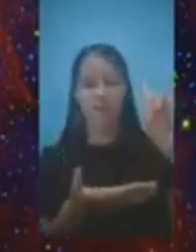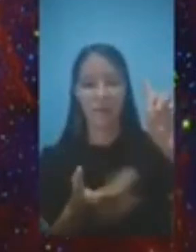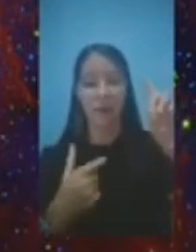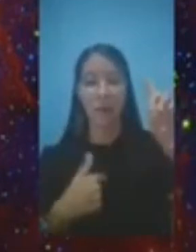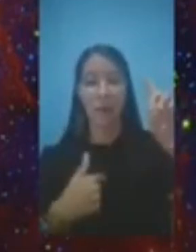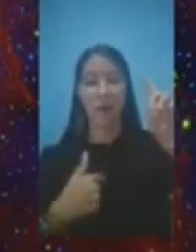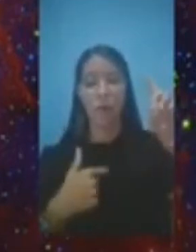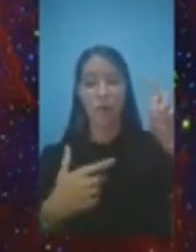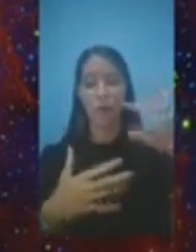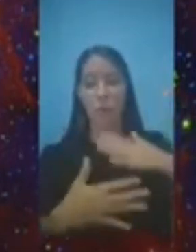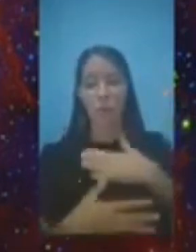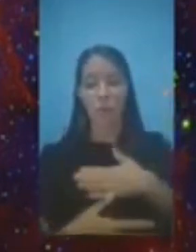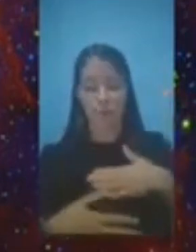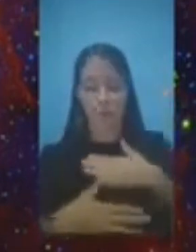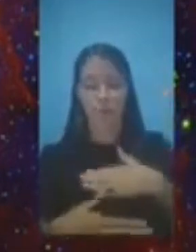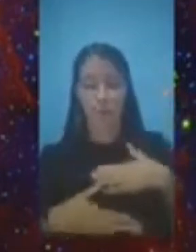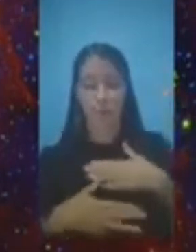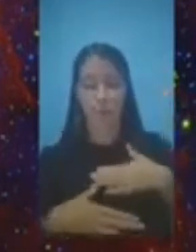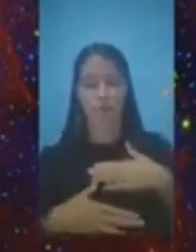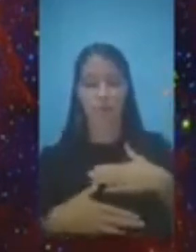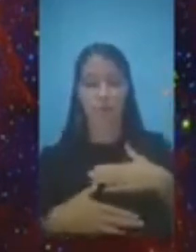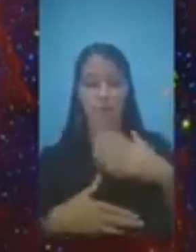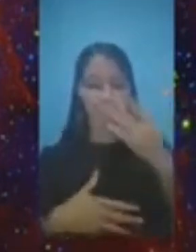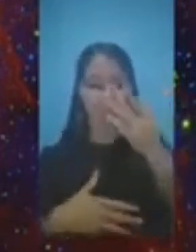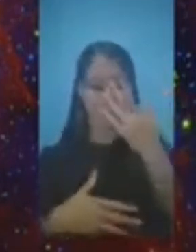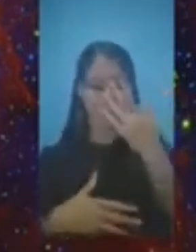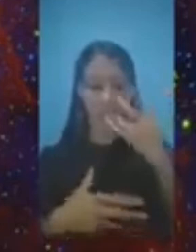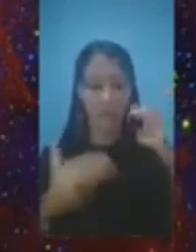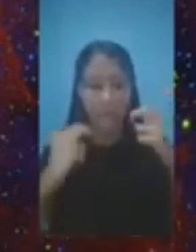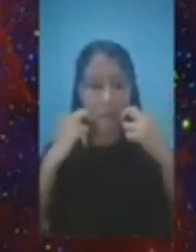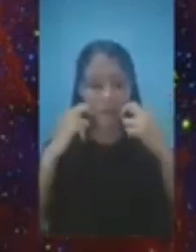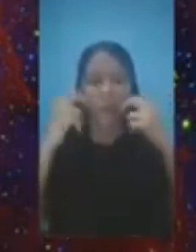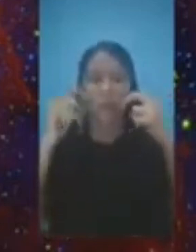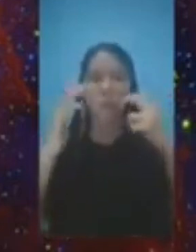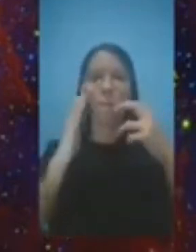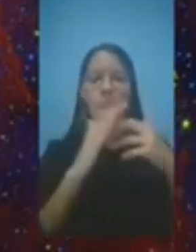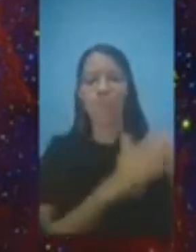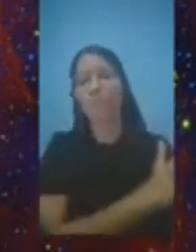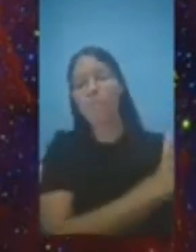realmente, graças a Deus, eu